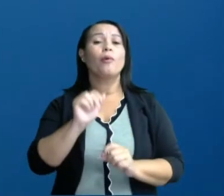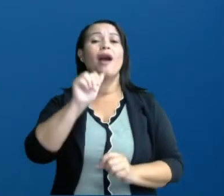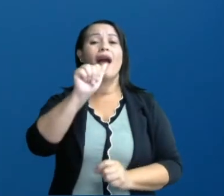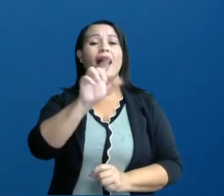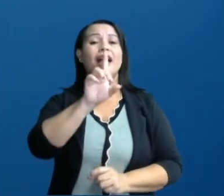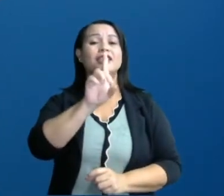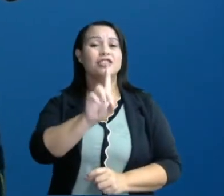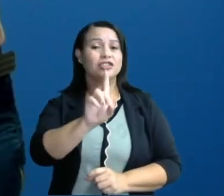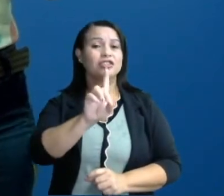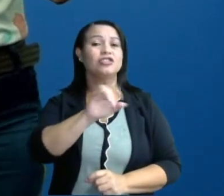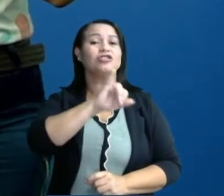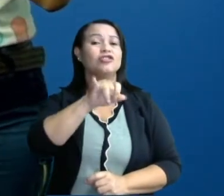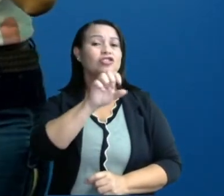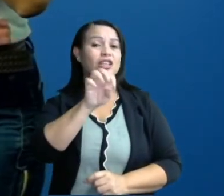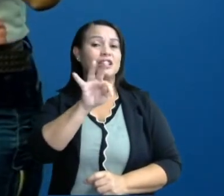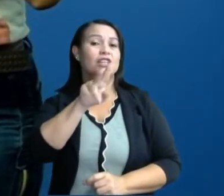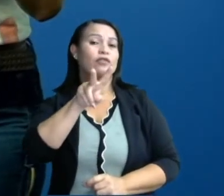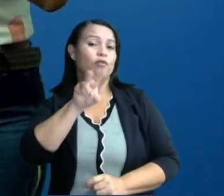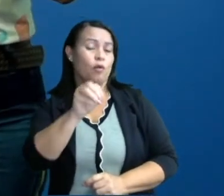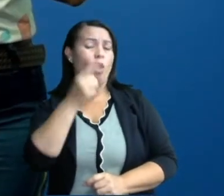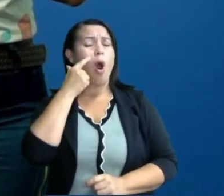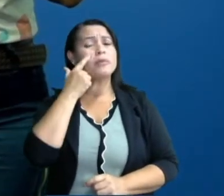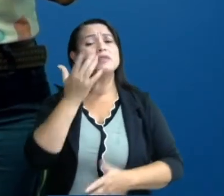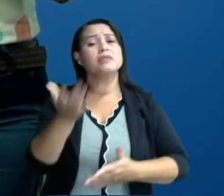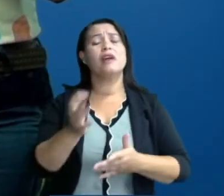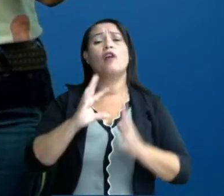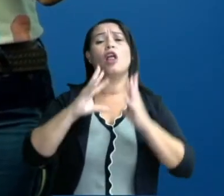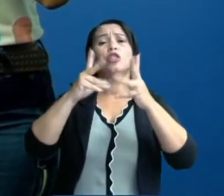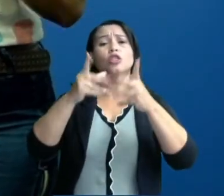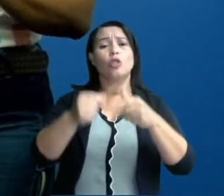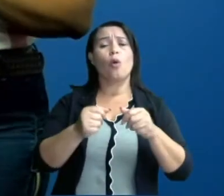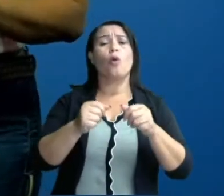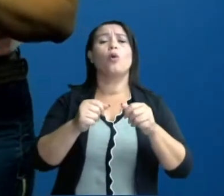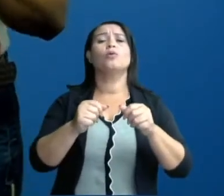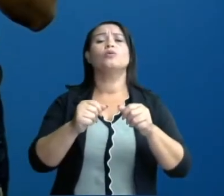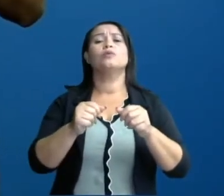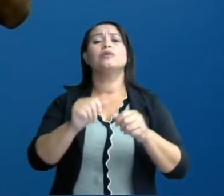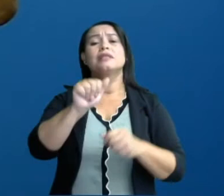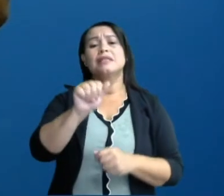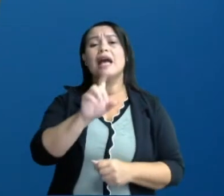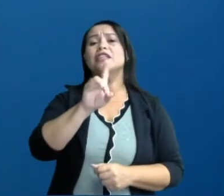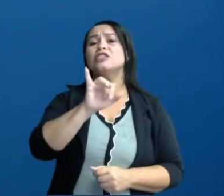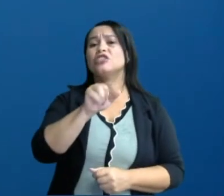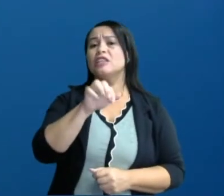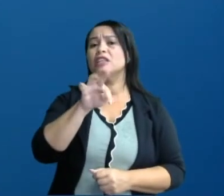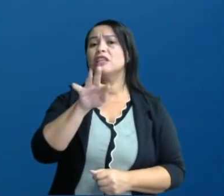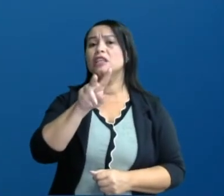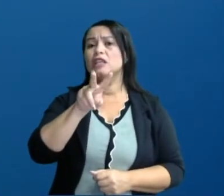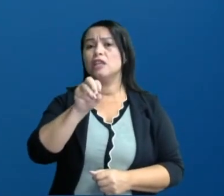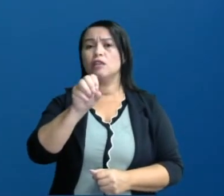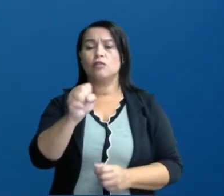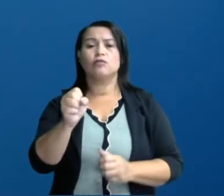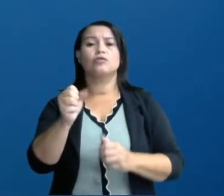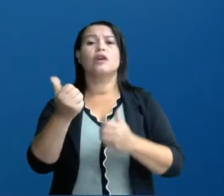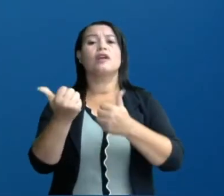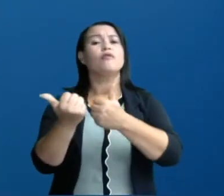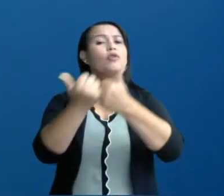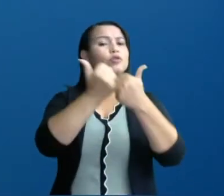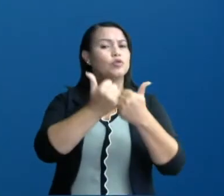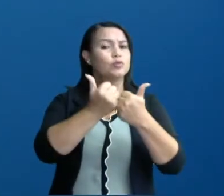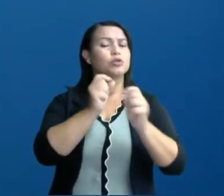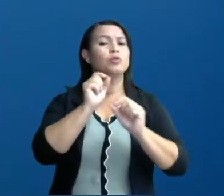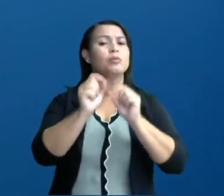adjetivo. Observa uma coisa. Todos esses adjetivos que foram substituídos,